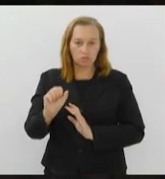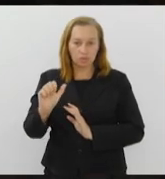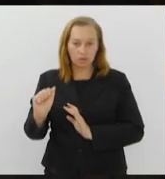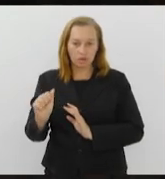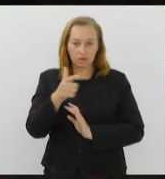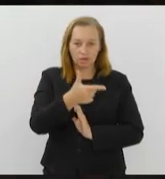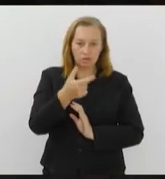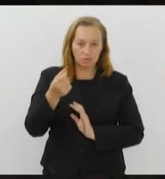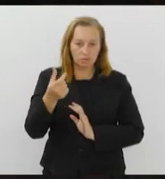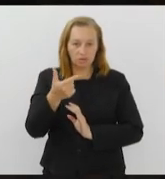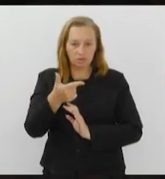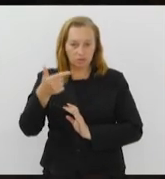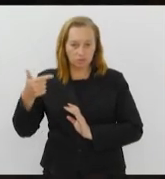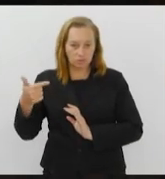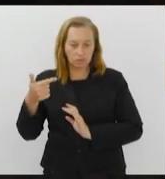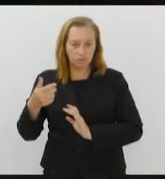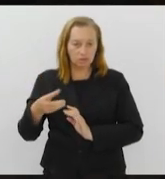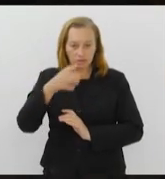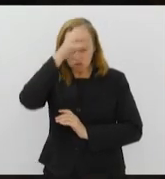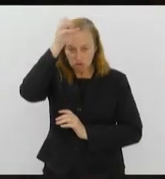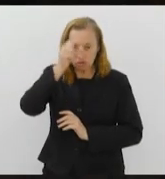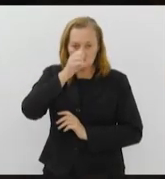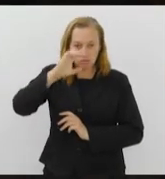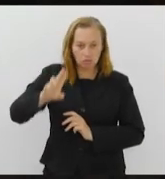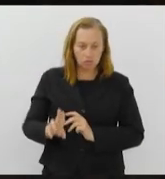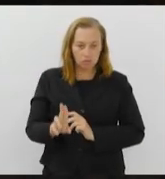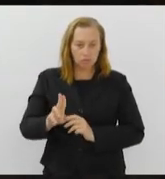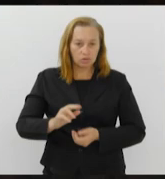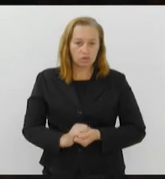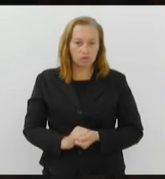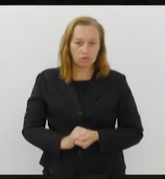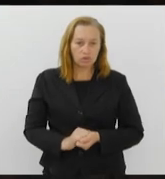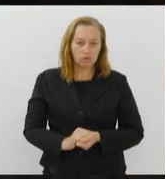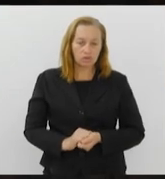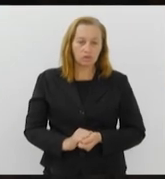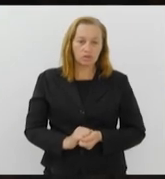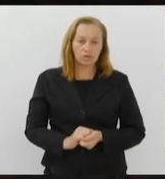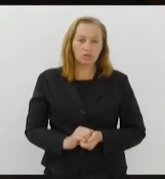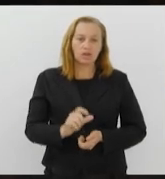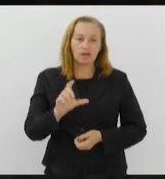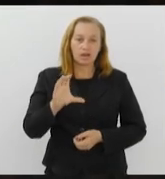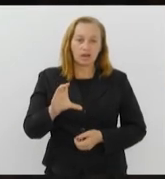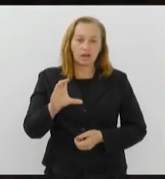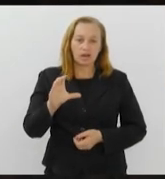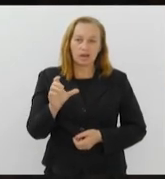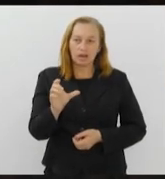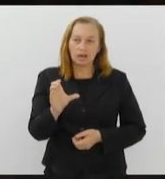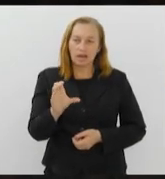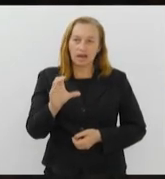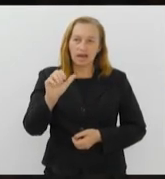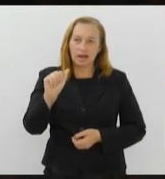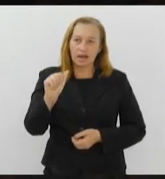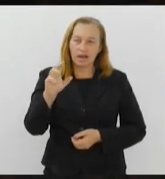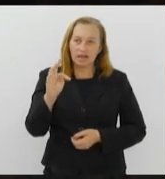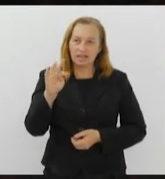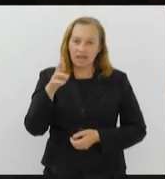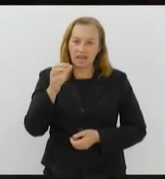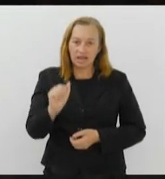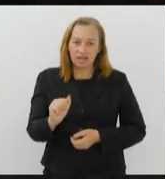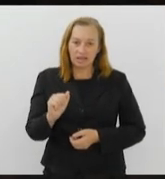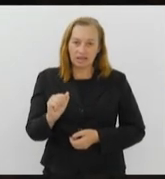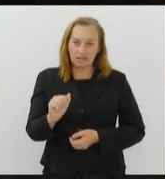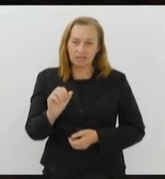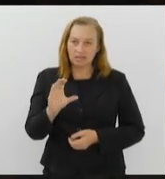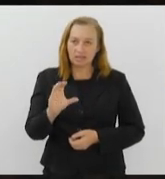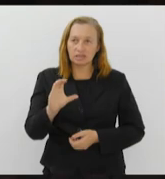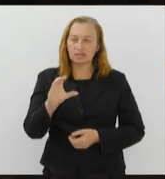da deputada Tia Ju, que institui a campanha de incentivo à emissão da carteira de identificação civil de crianças na forma que menciona.